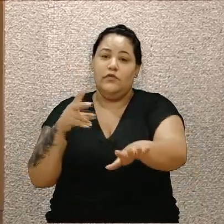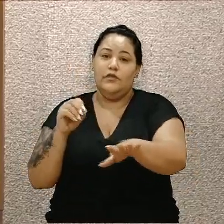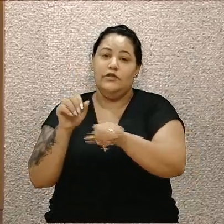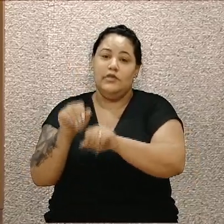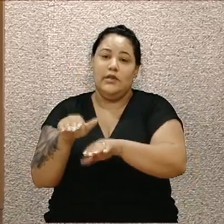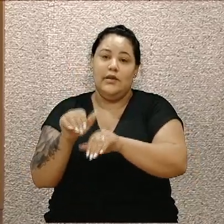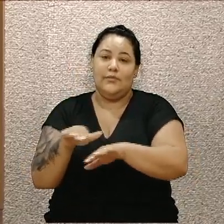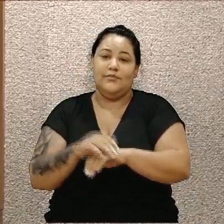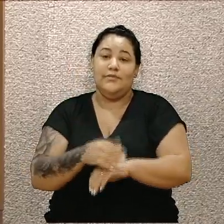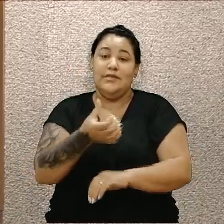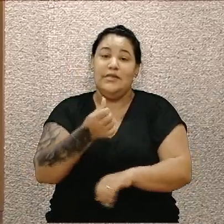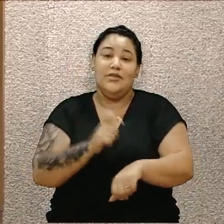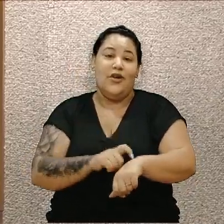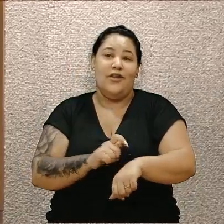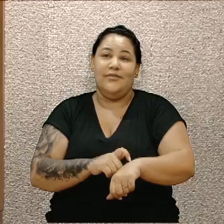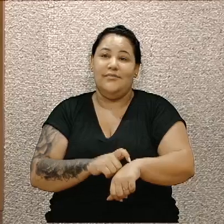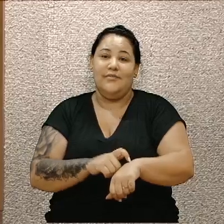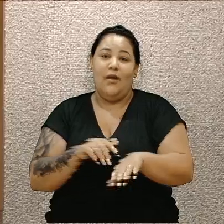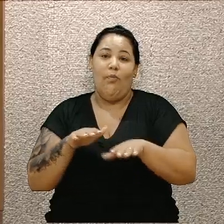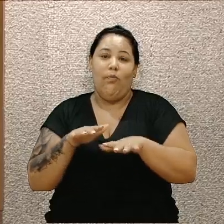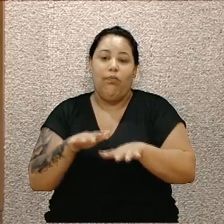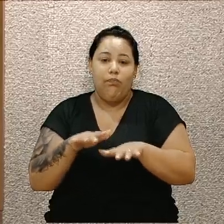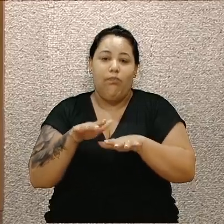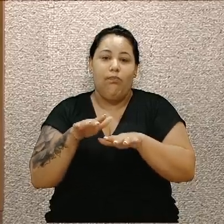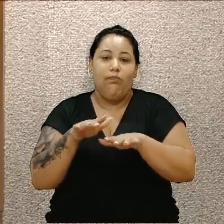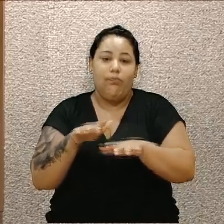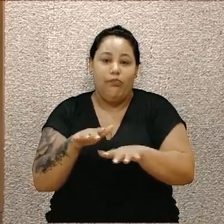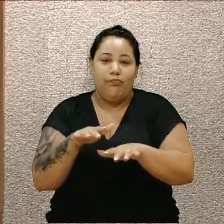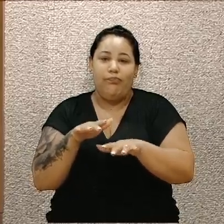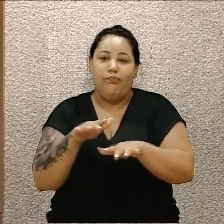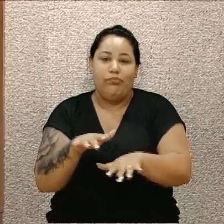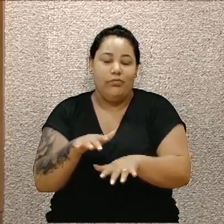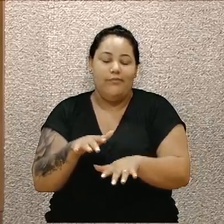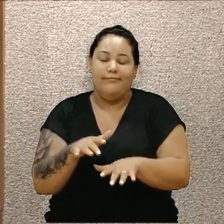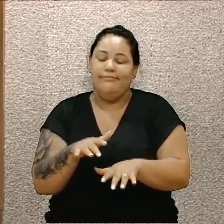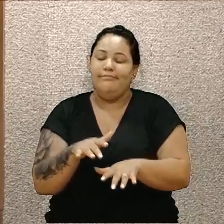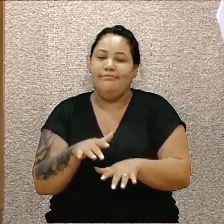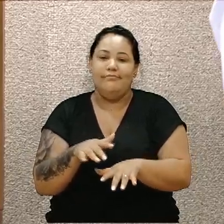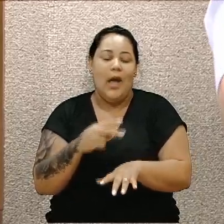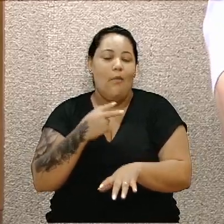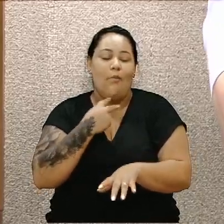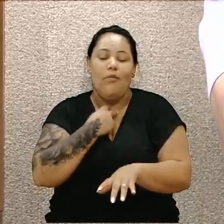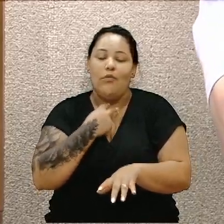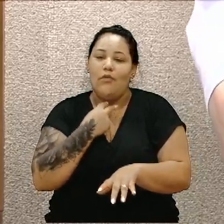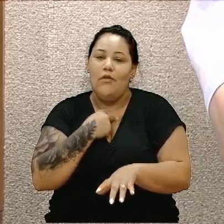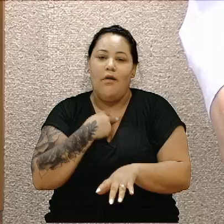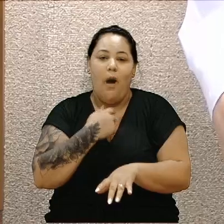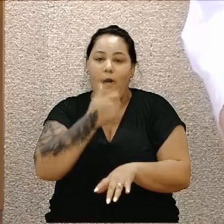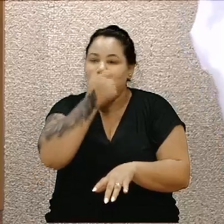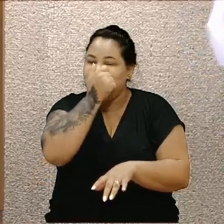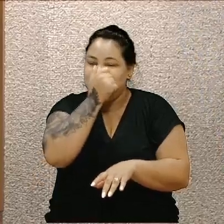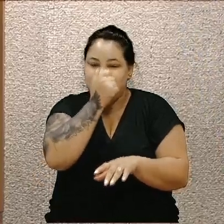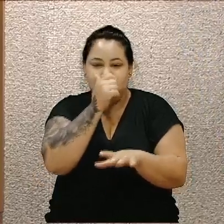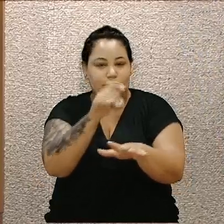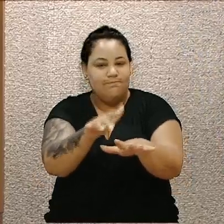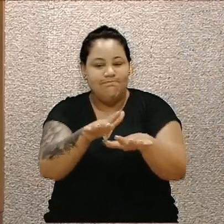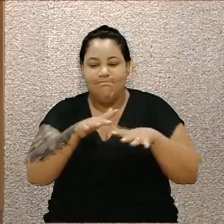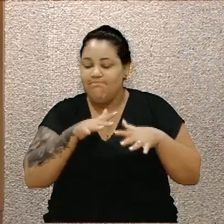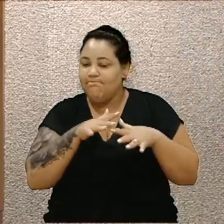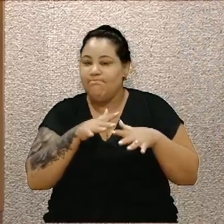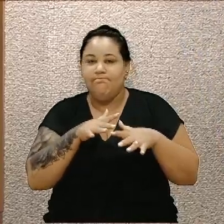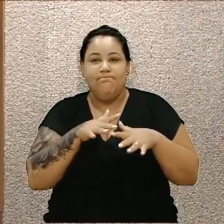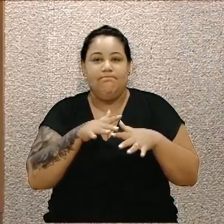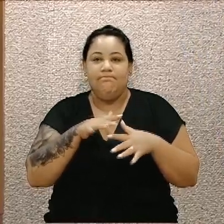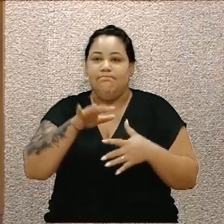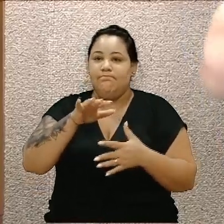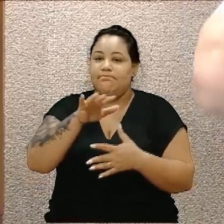Não anda, não tem mais como andar, né? 18 horas, pega das 17 horas às 18, a área central,